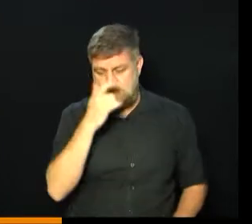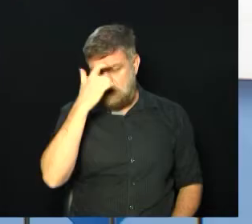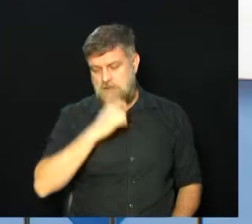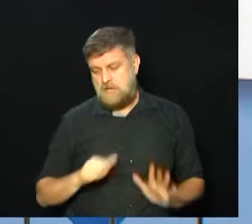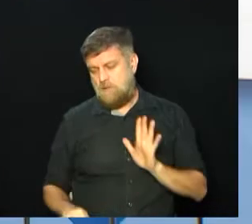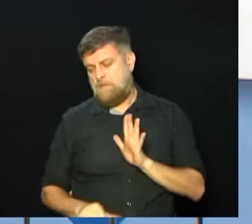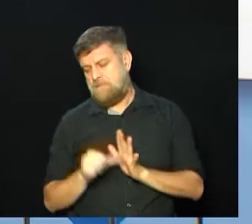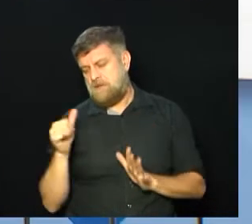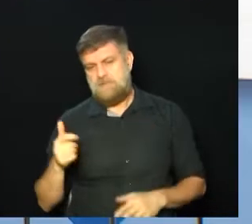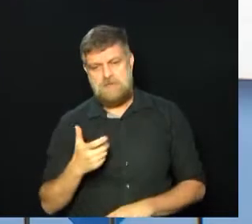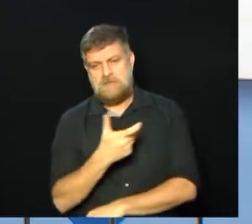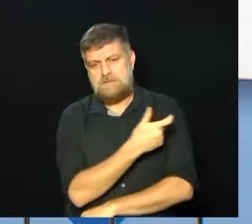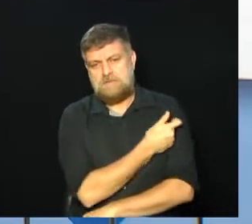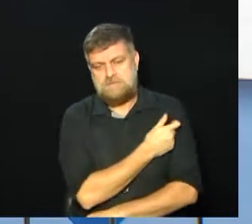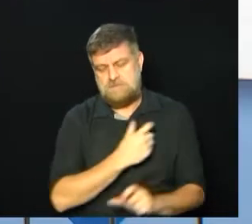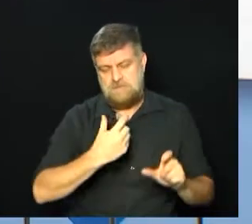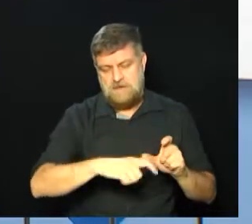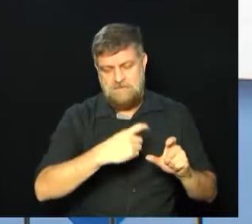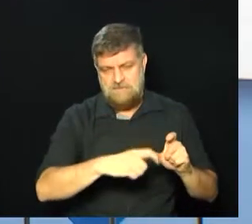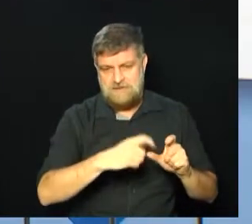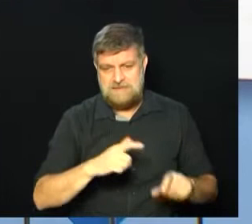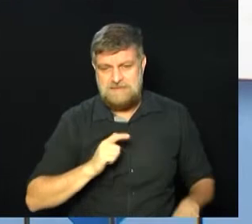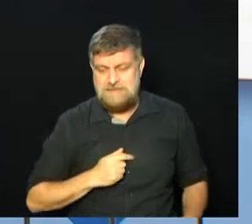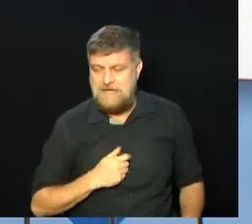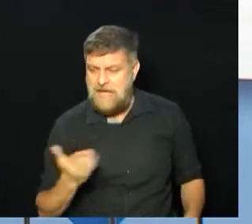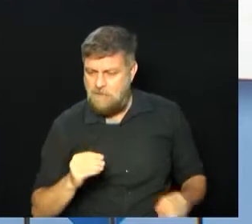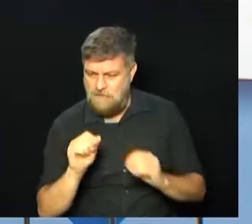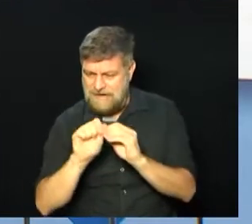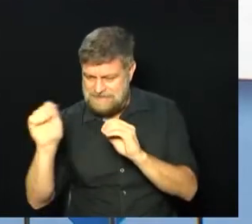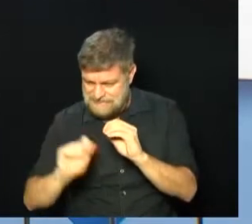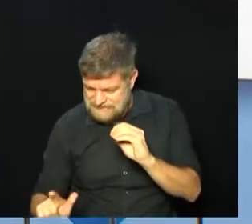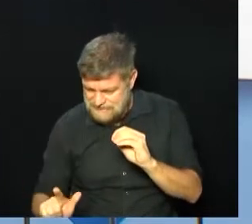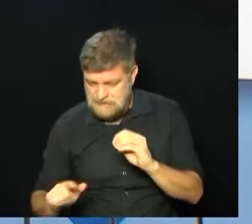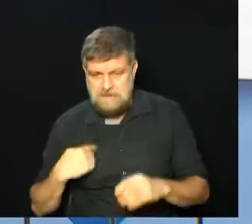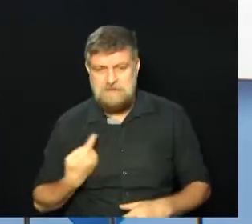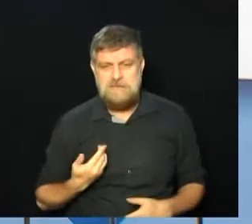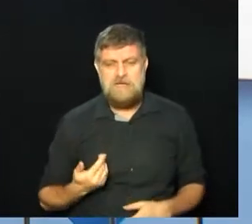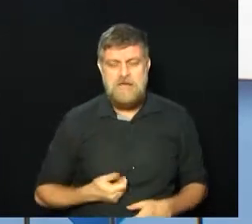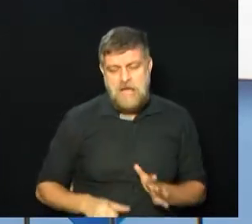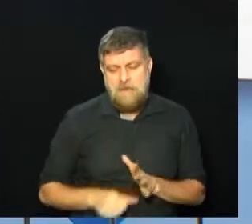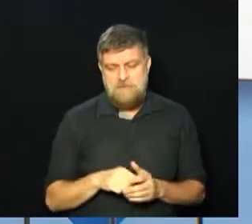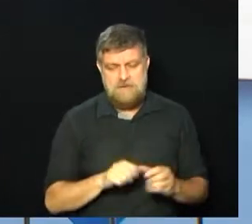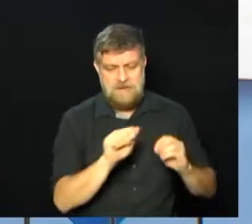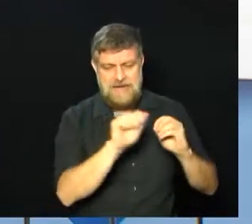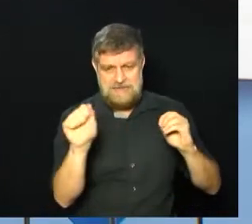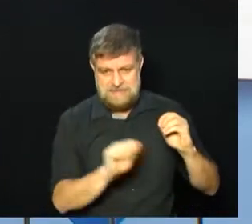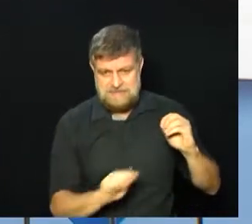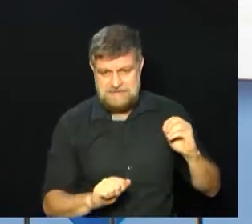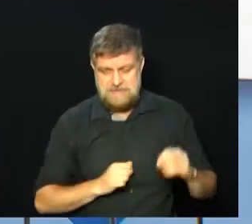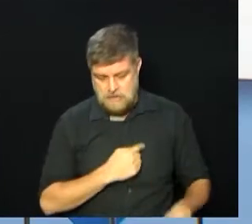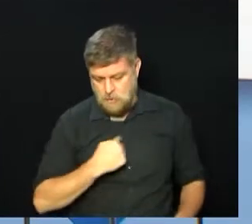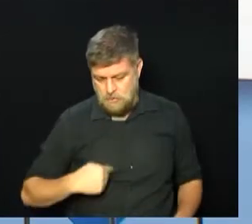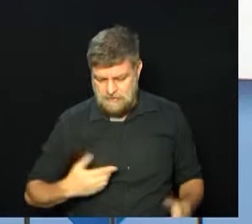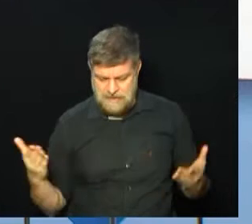a primeira dose da fazer agora só tem Astra zeneca ou a primeira dose foi da astrazeneca o Corona